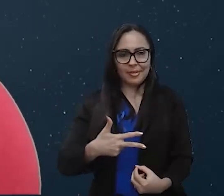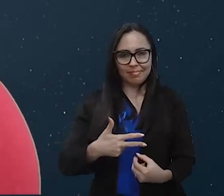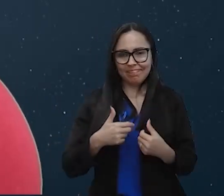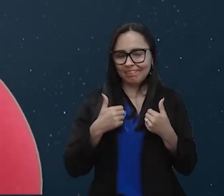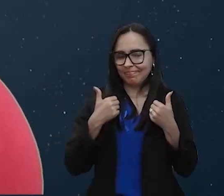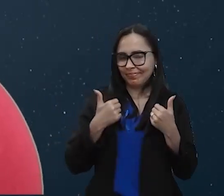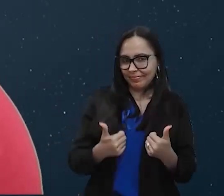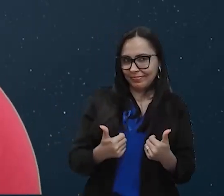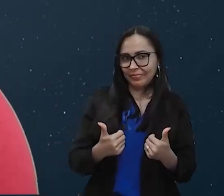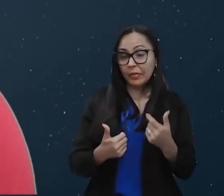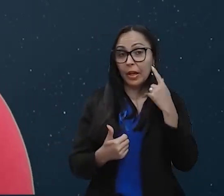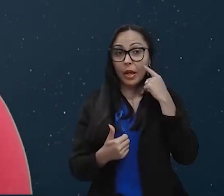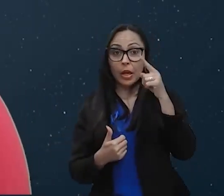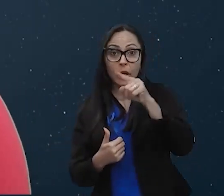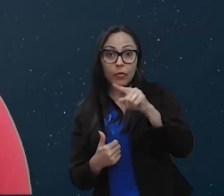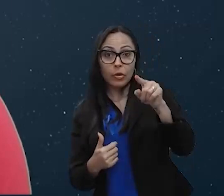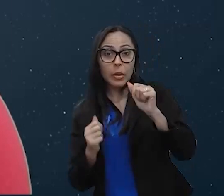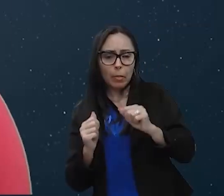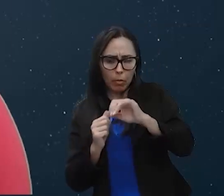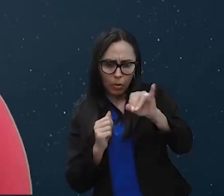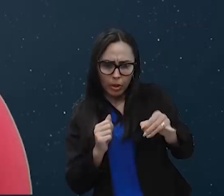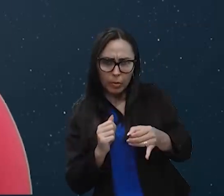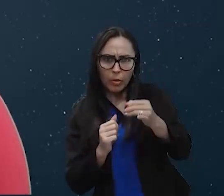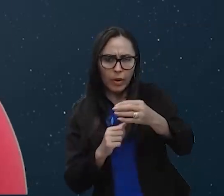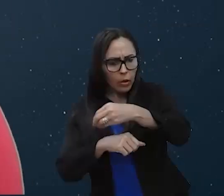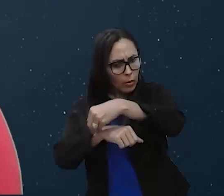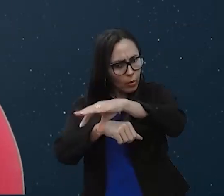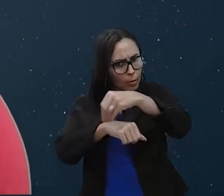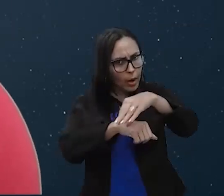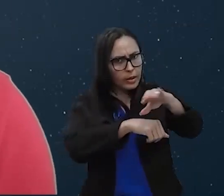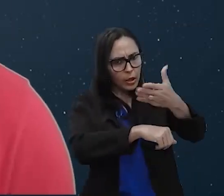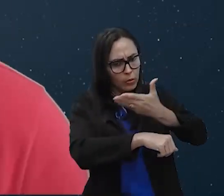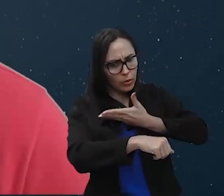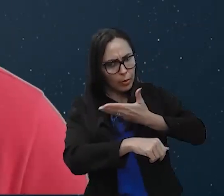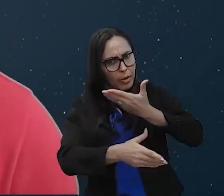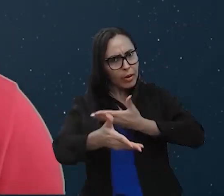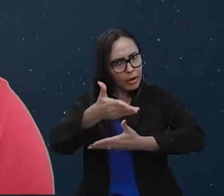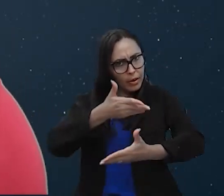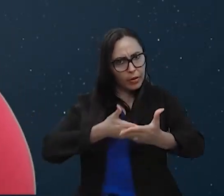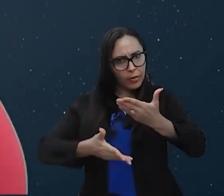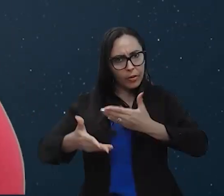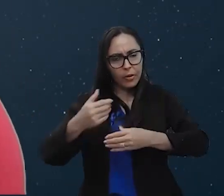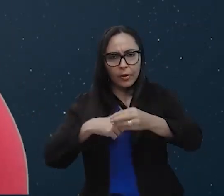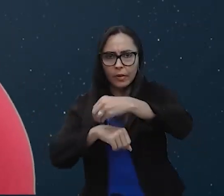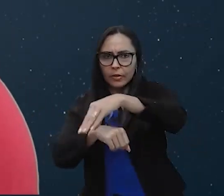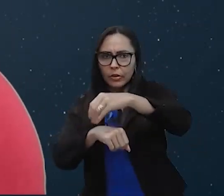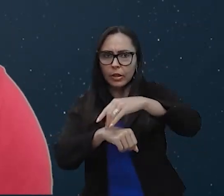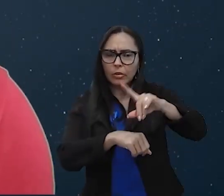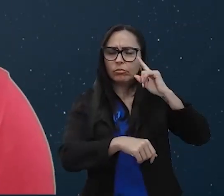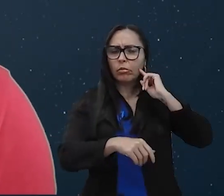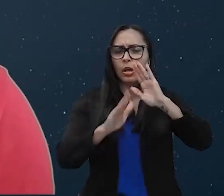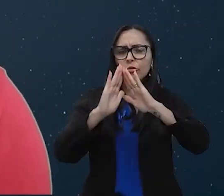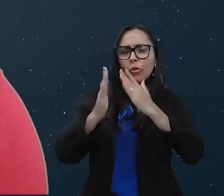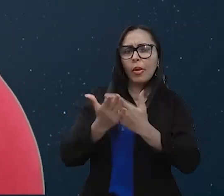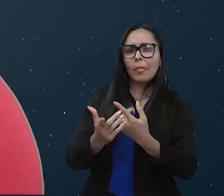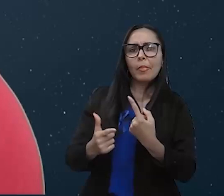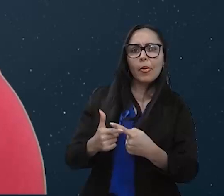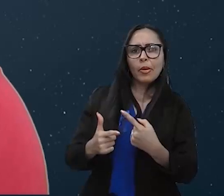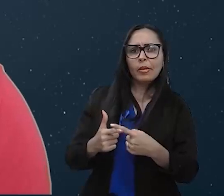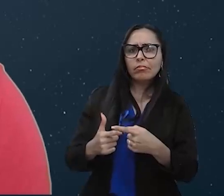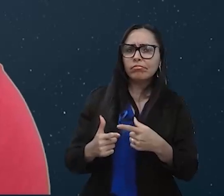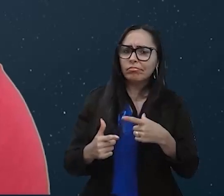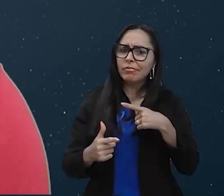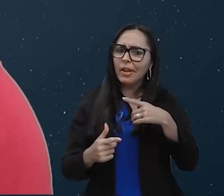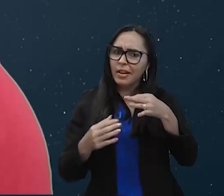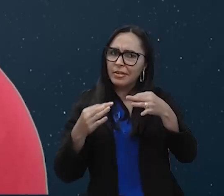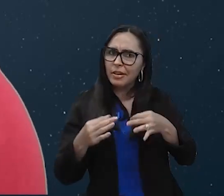Médio, beleza? E você já pode aproveitar, compartilha esse vídeo com teus amigos, faz chegar aí a todos os colegas da tua escola, porque tenha